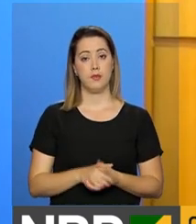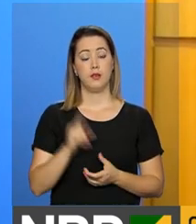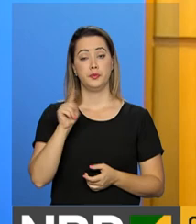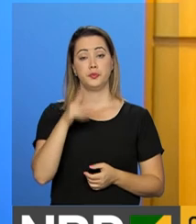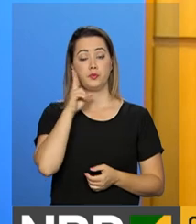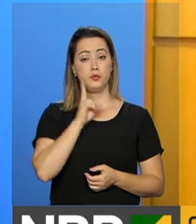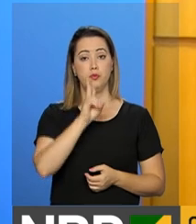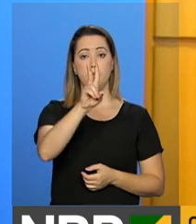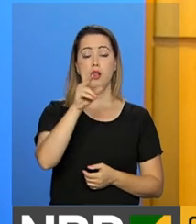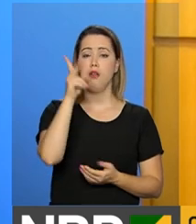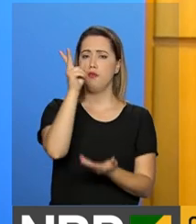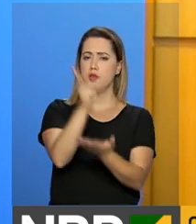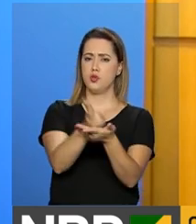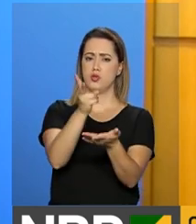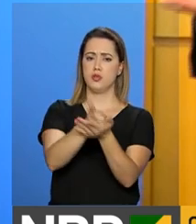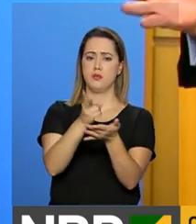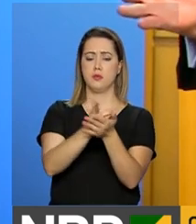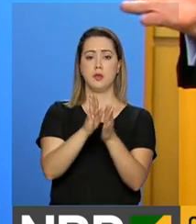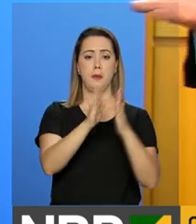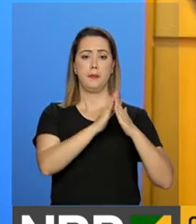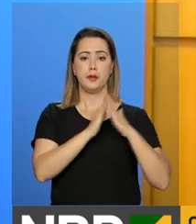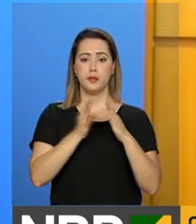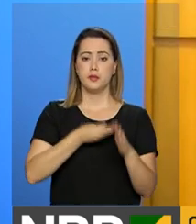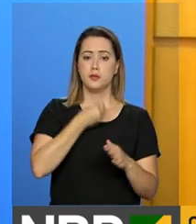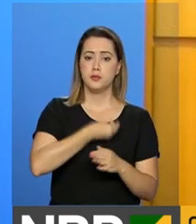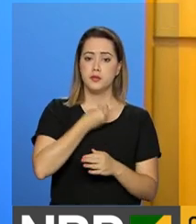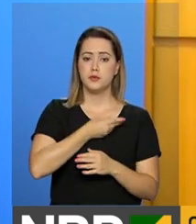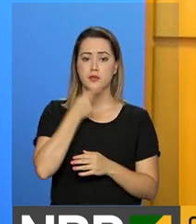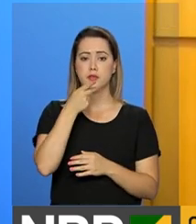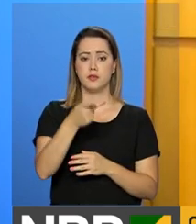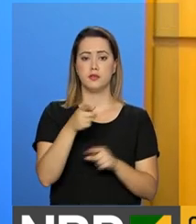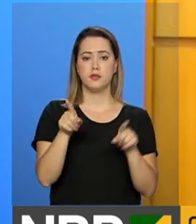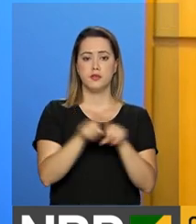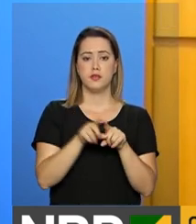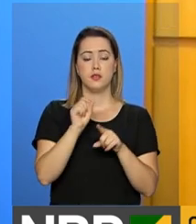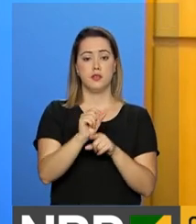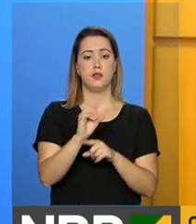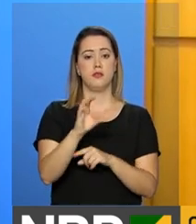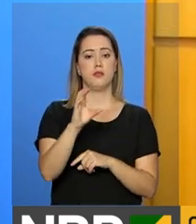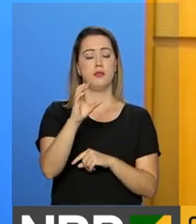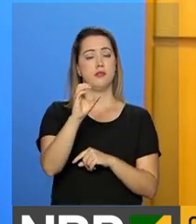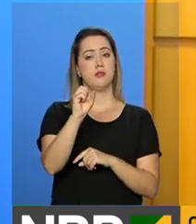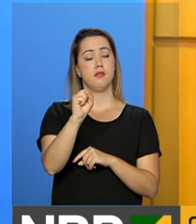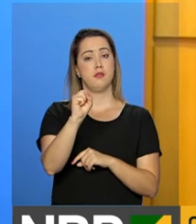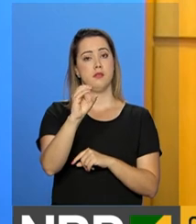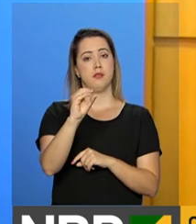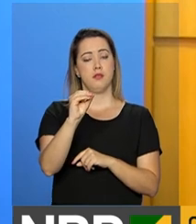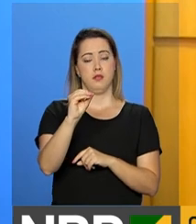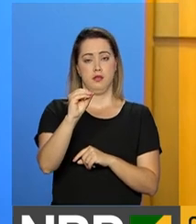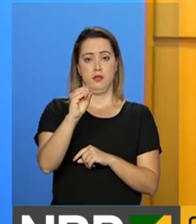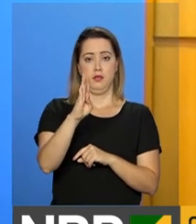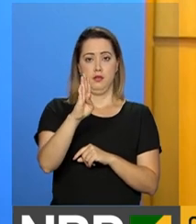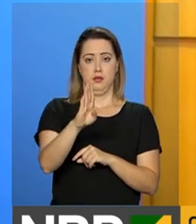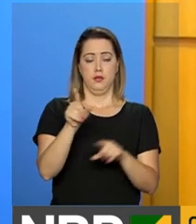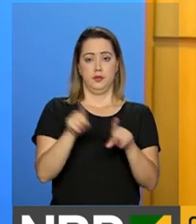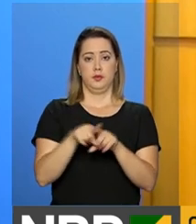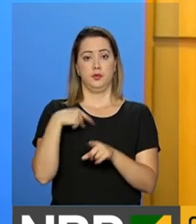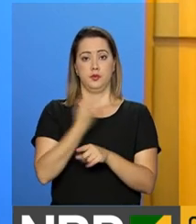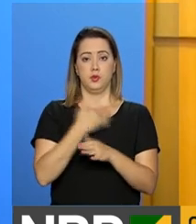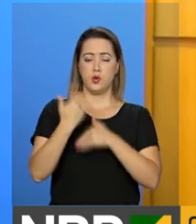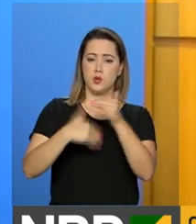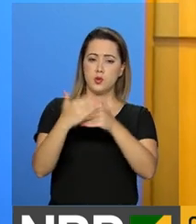E veja que, mesmo no tocante ao Minha Casa Minha Vida, que diz muito respeito aqui ao Secov, né, nós conseguimos levar adiante